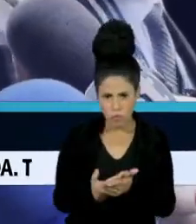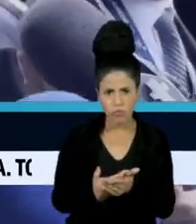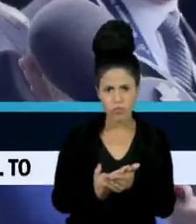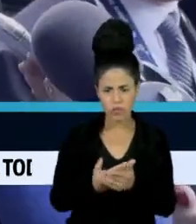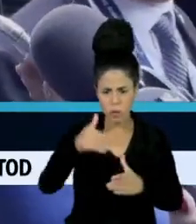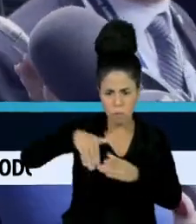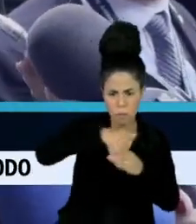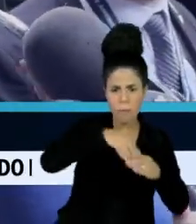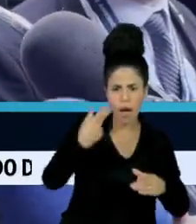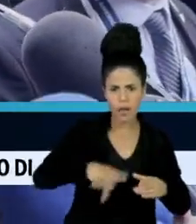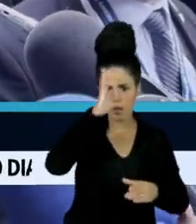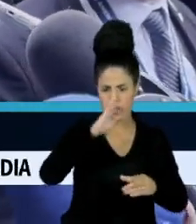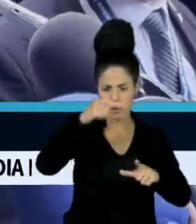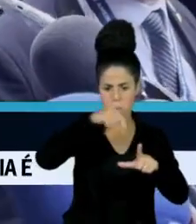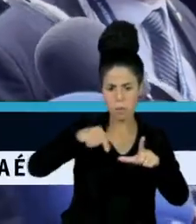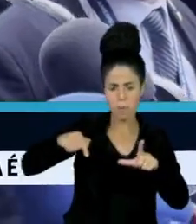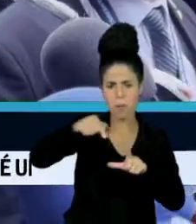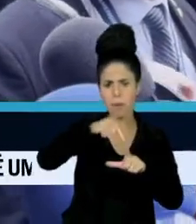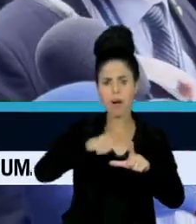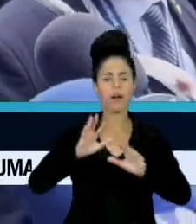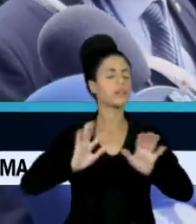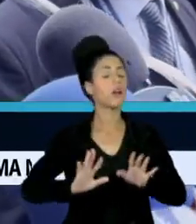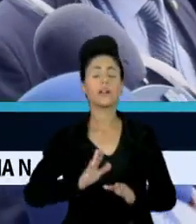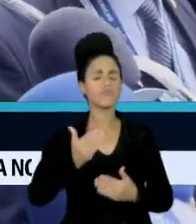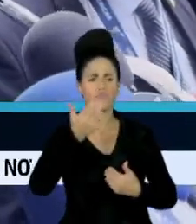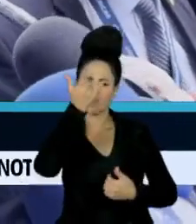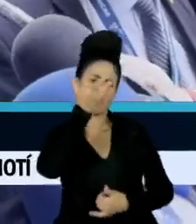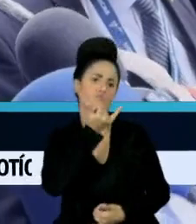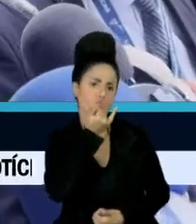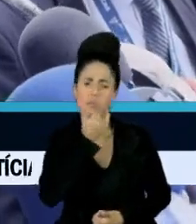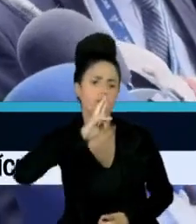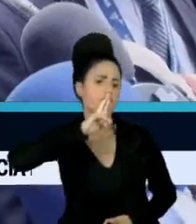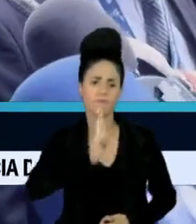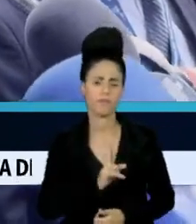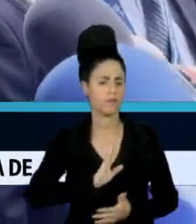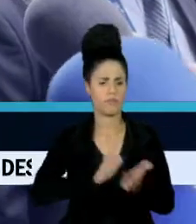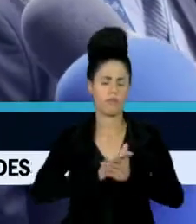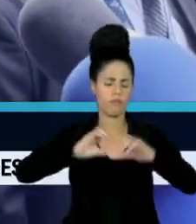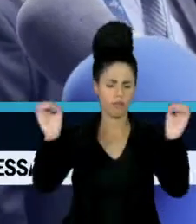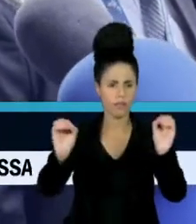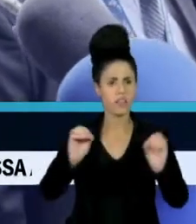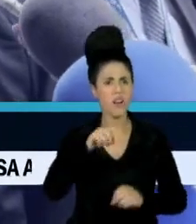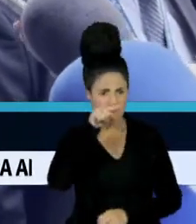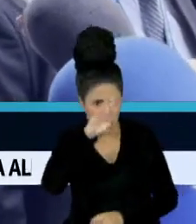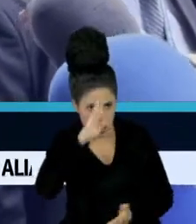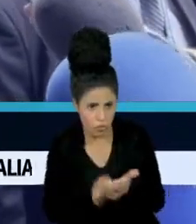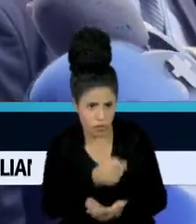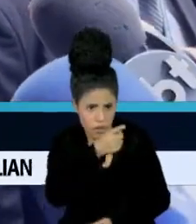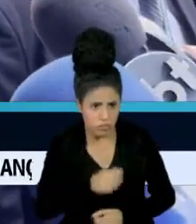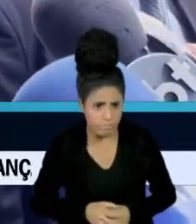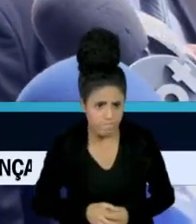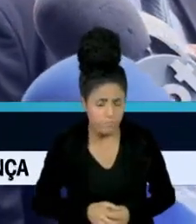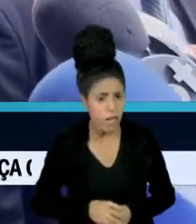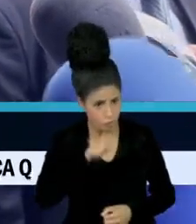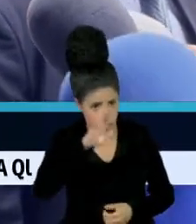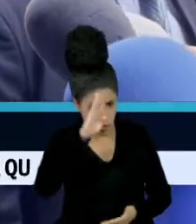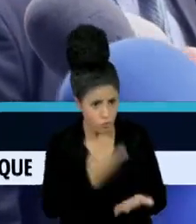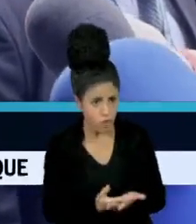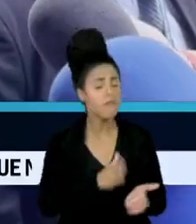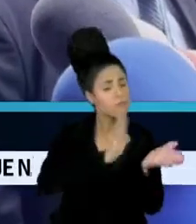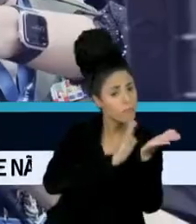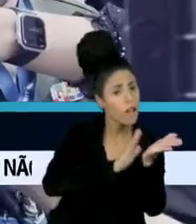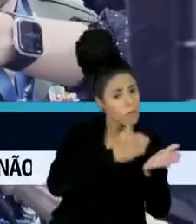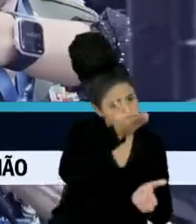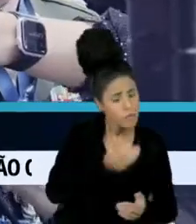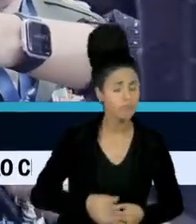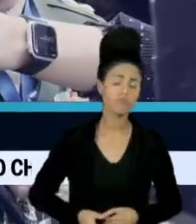brasileira, presidente, o que o senhor... Eu não vou responder com todo respeito se... Você confia na eleição brasileira? Você confia? Então, parabéns a